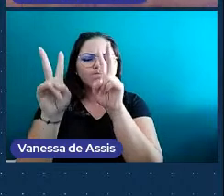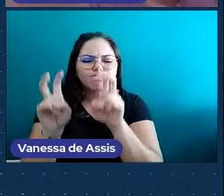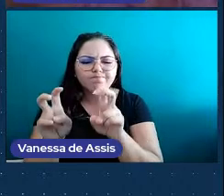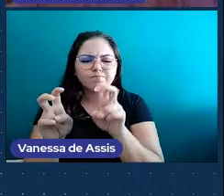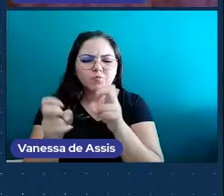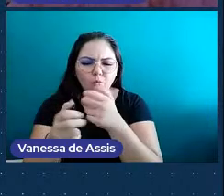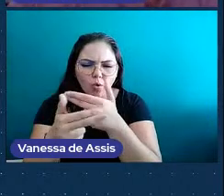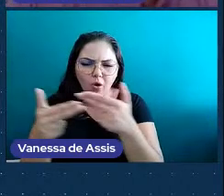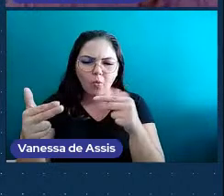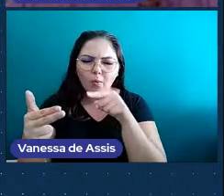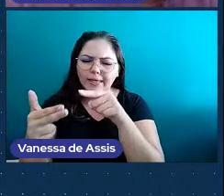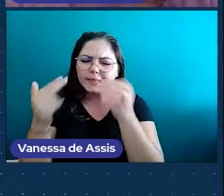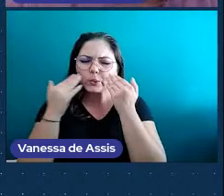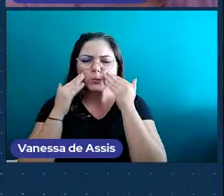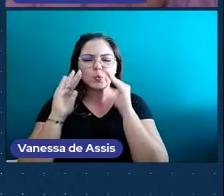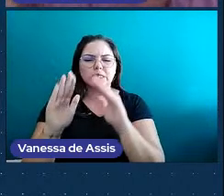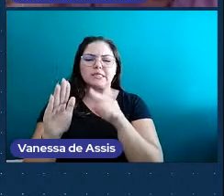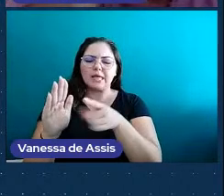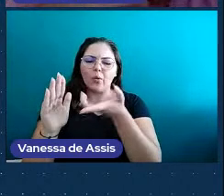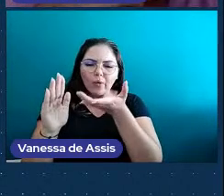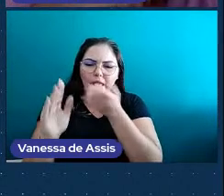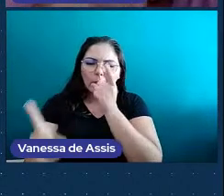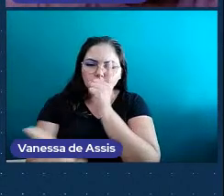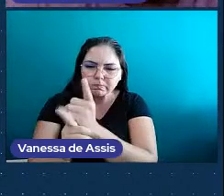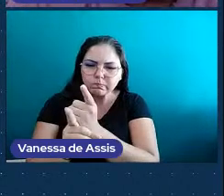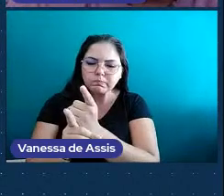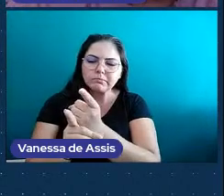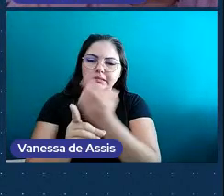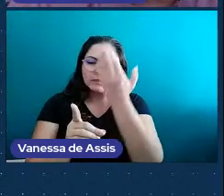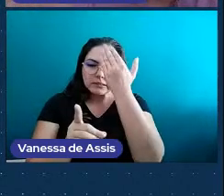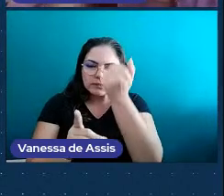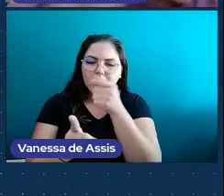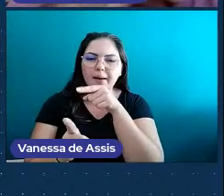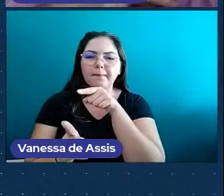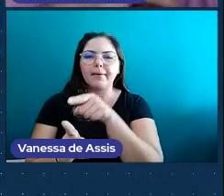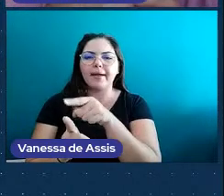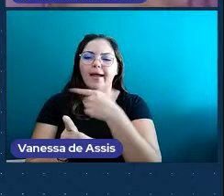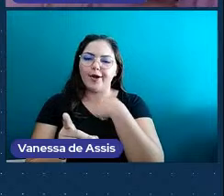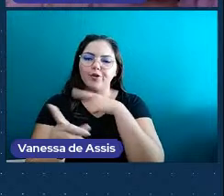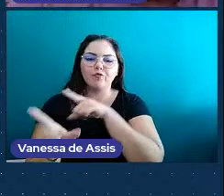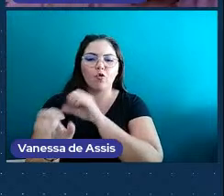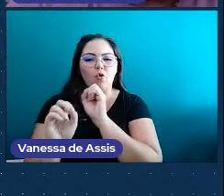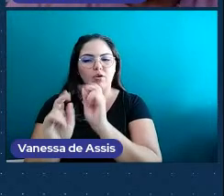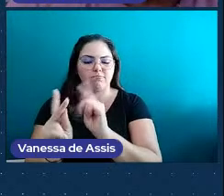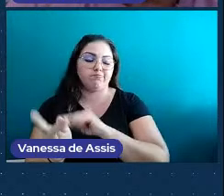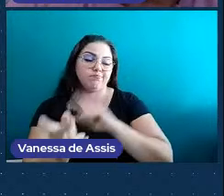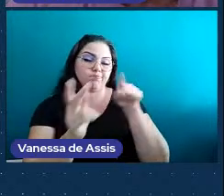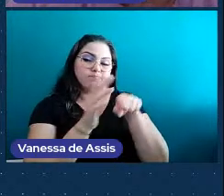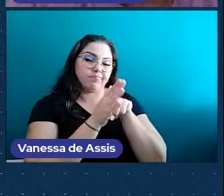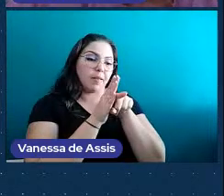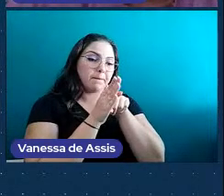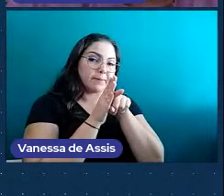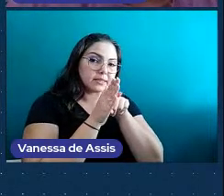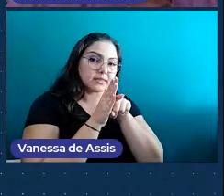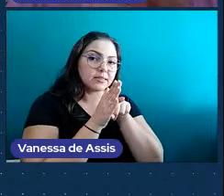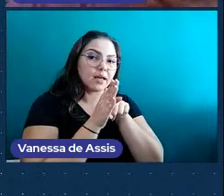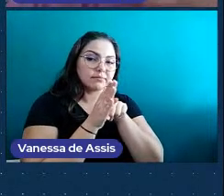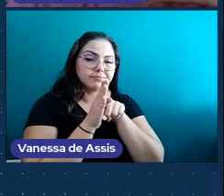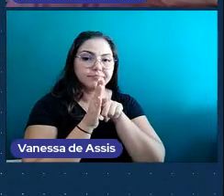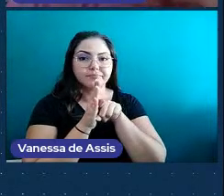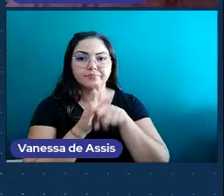e por isso é que eu vou pesquisar, né? Porque uma coisa que a gente vai falar mais adiante é